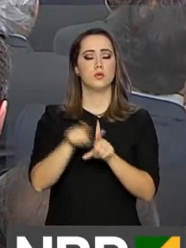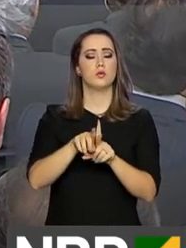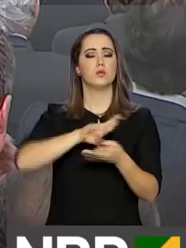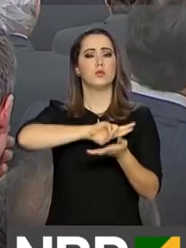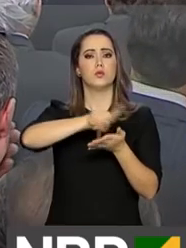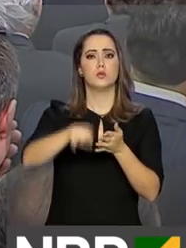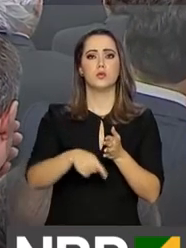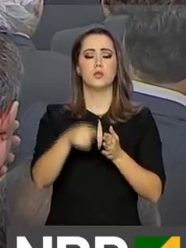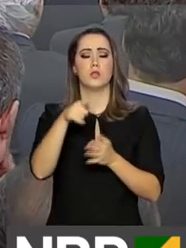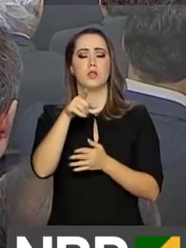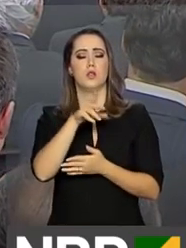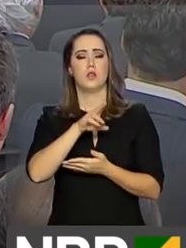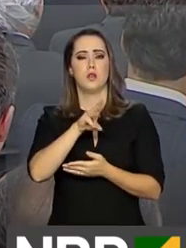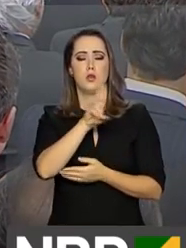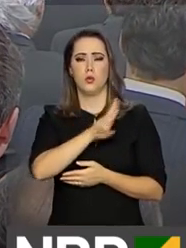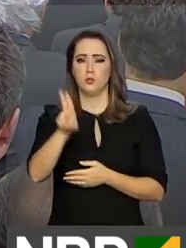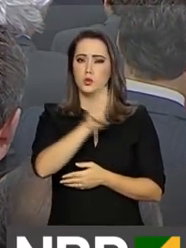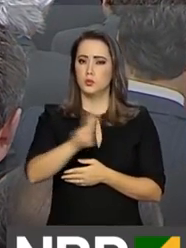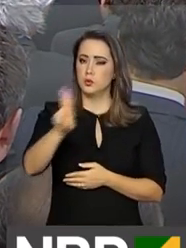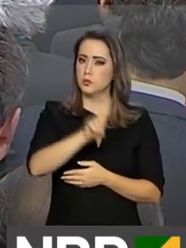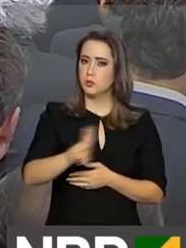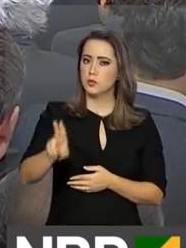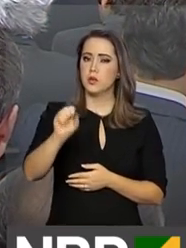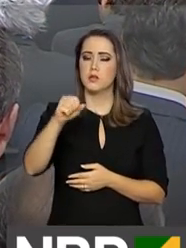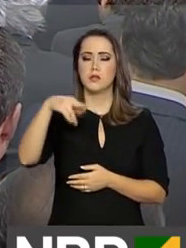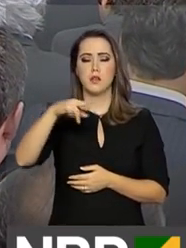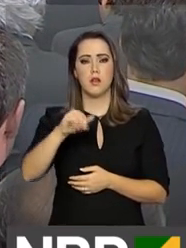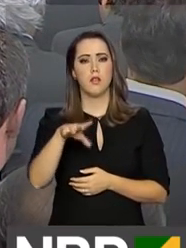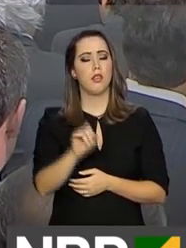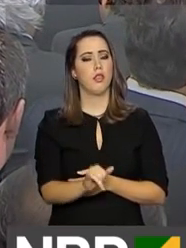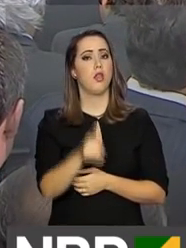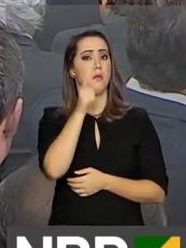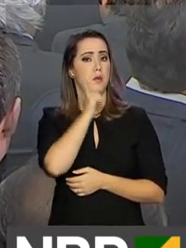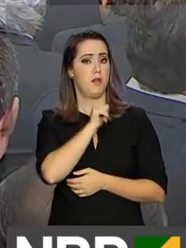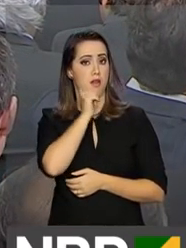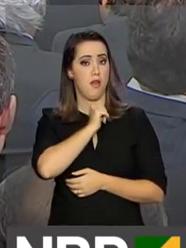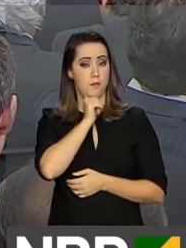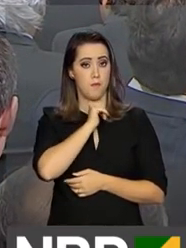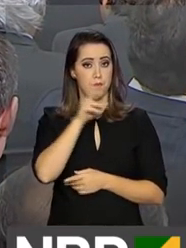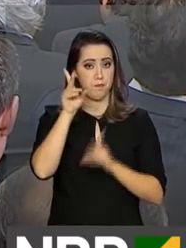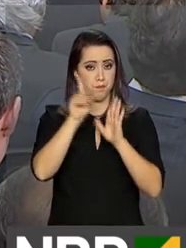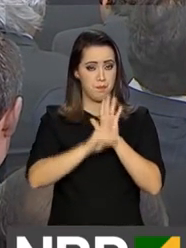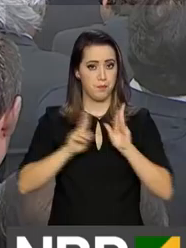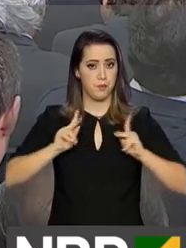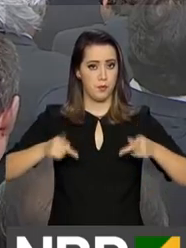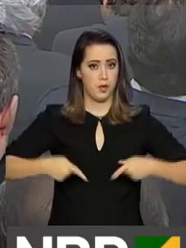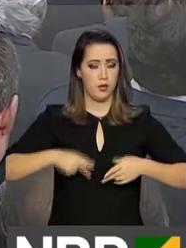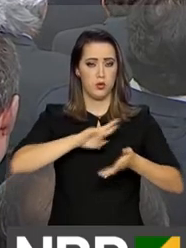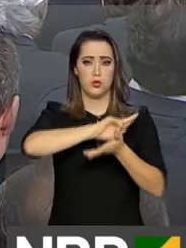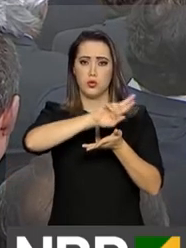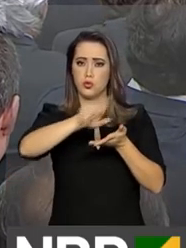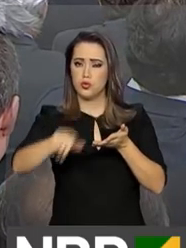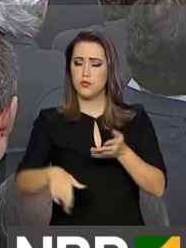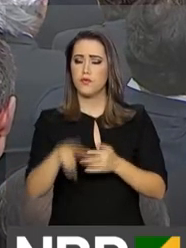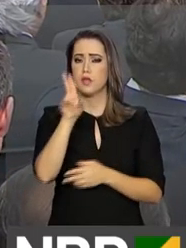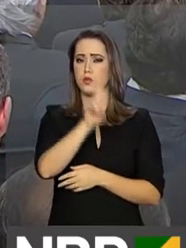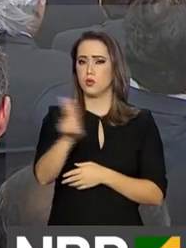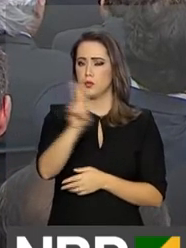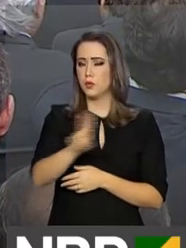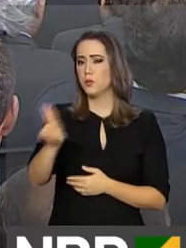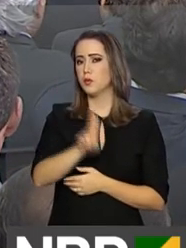Henrique Meirelles, Diogo Oliveira, Sarney Filho, Luiz Lira Valois, General Sérgio Tigoyen, Gleice